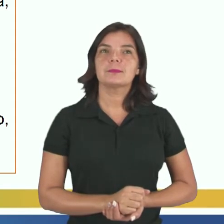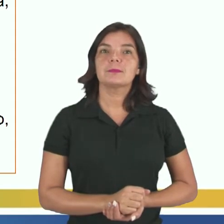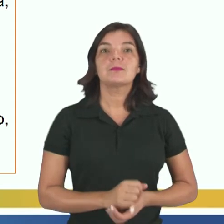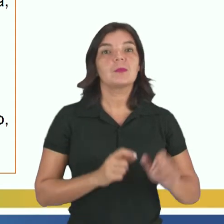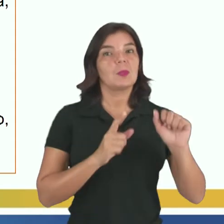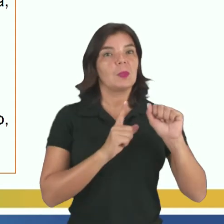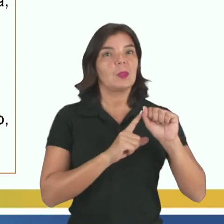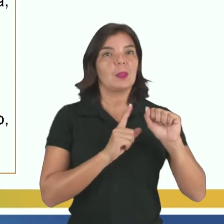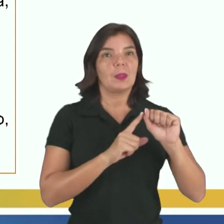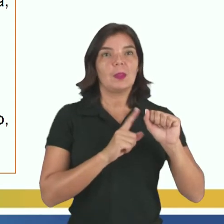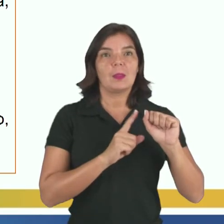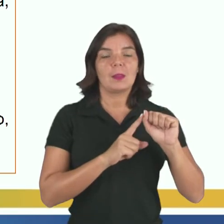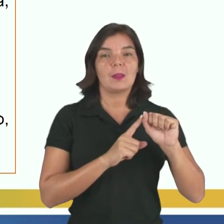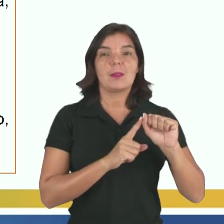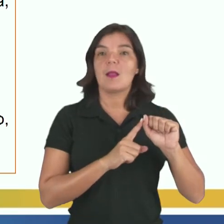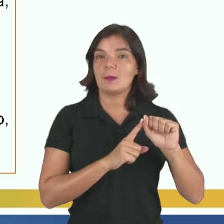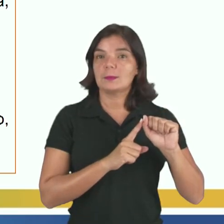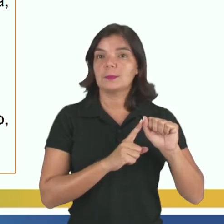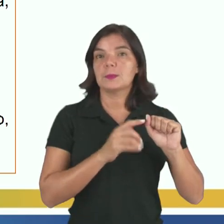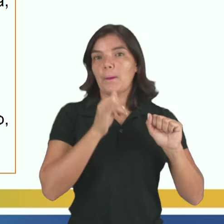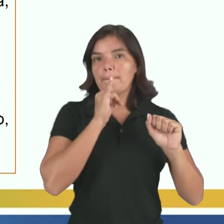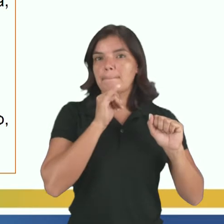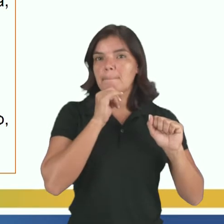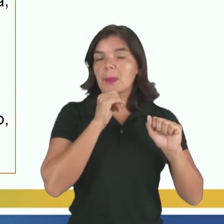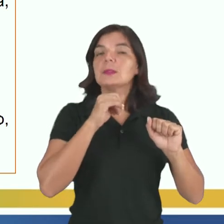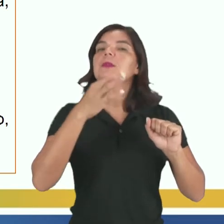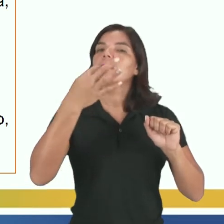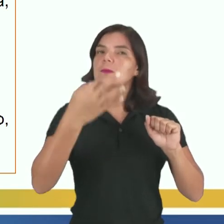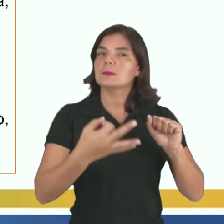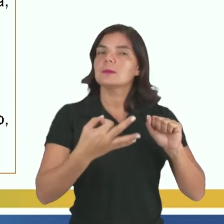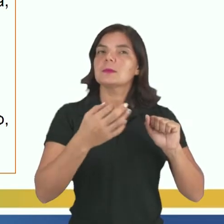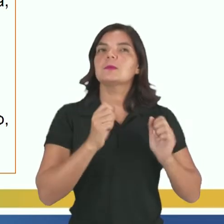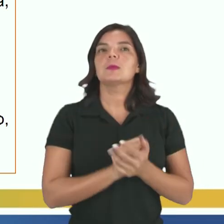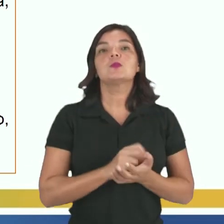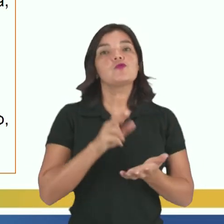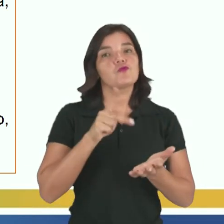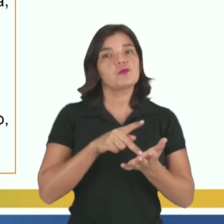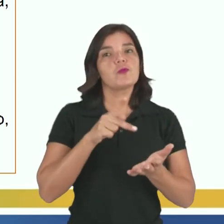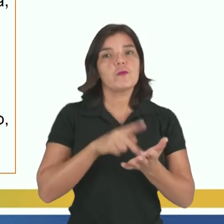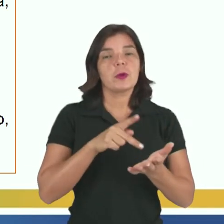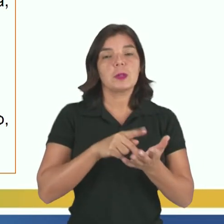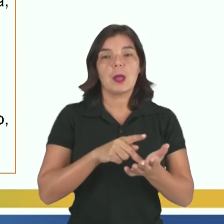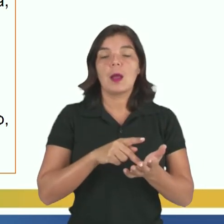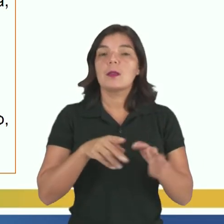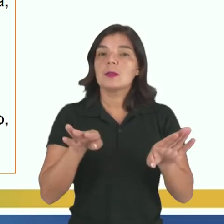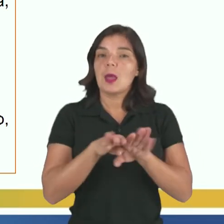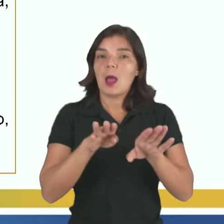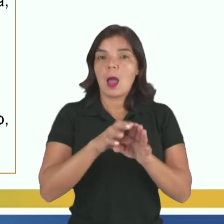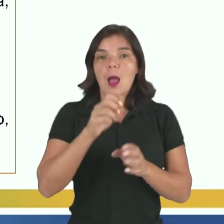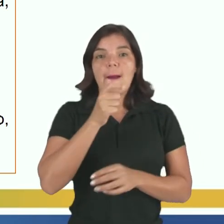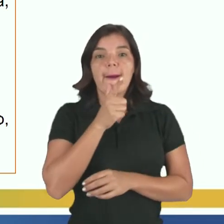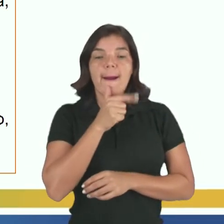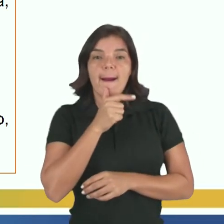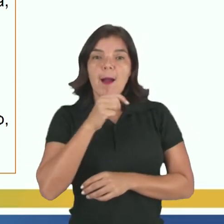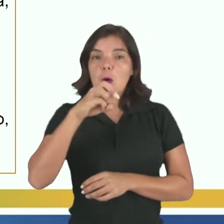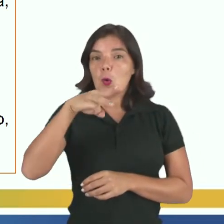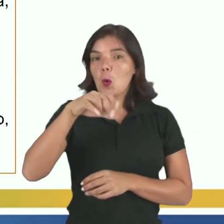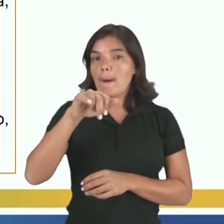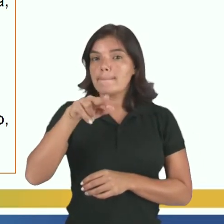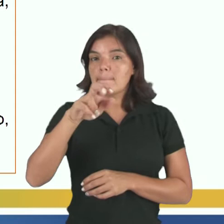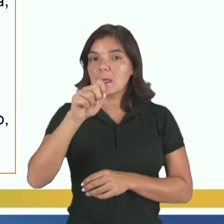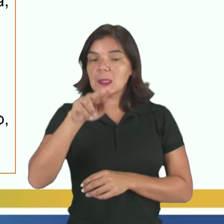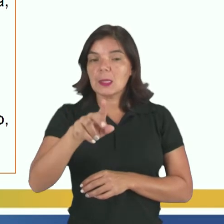Então a gente pode ver que a primeira afirmativa, por exemplo, ela está correta. Realmente, quando eu falo da água mineral, eu estou falando de um tipo